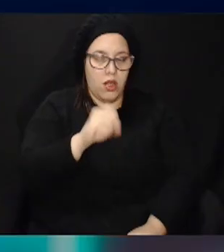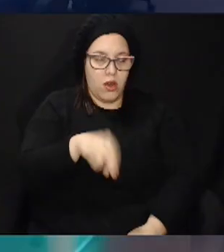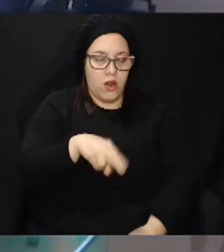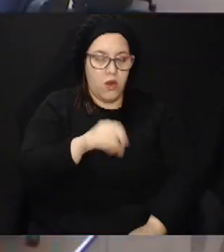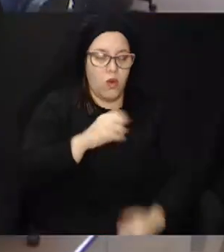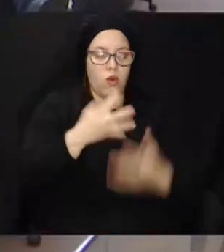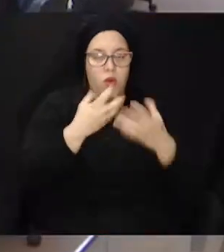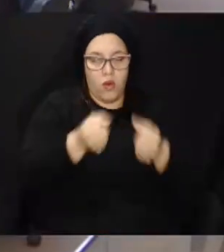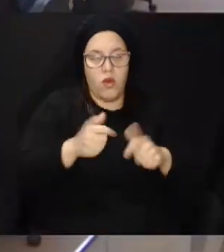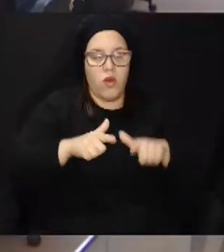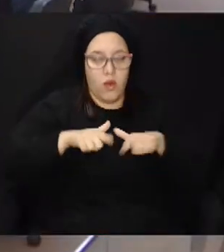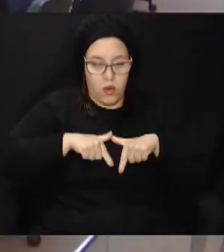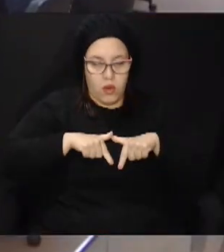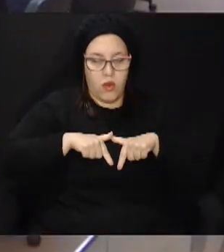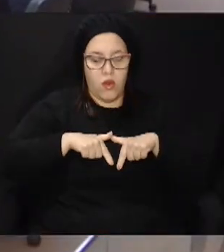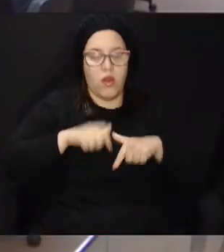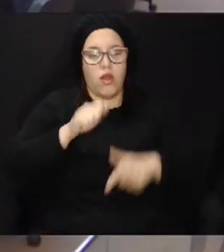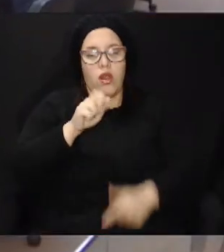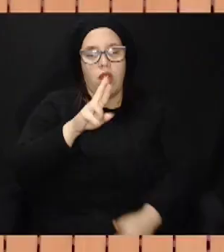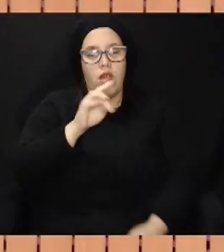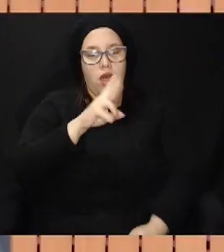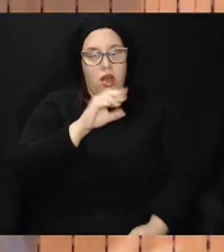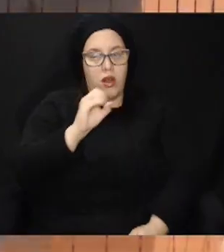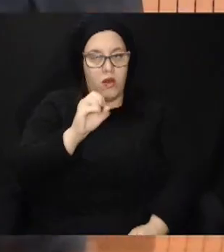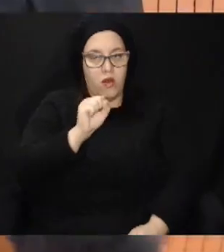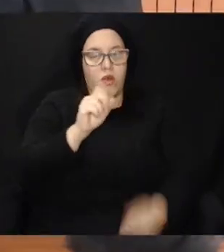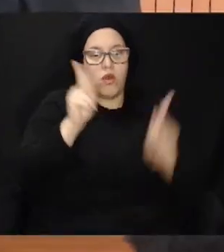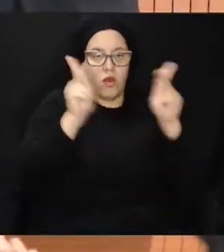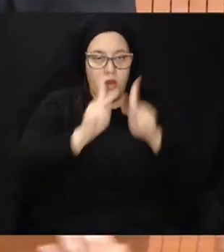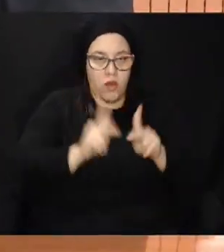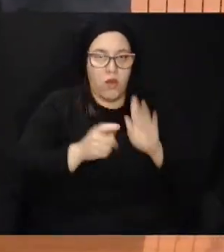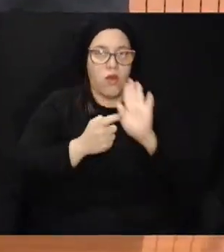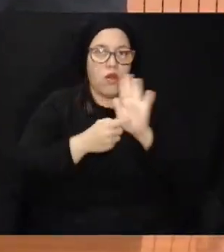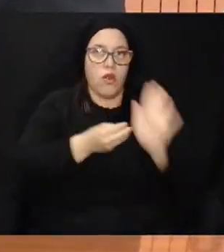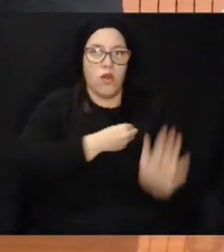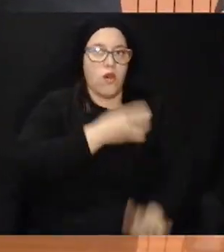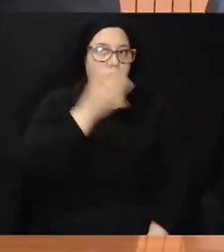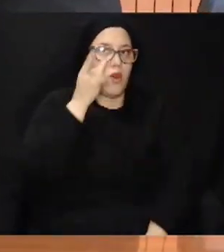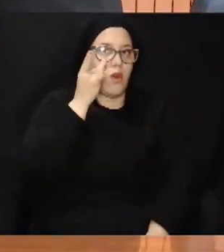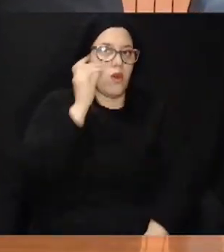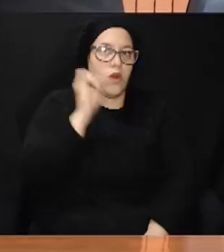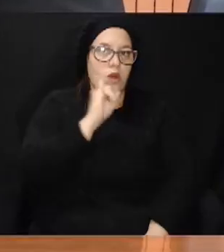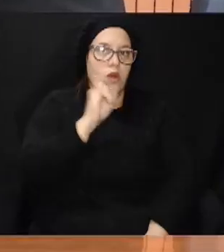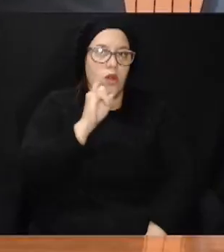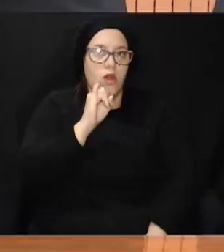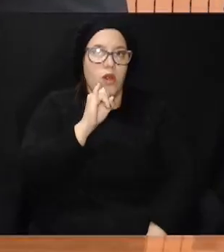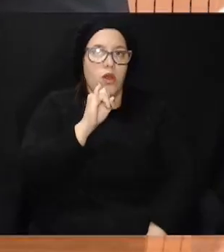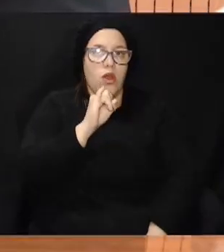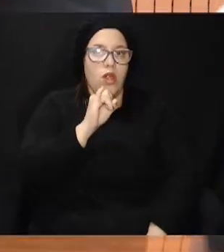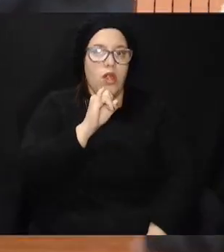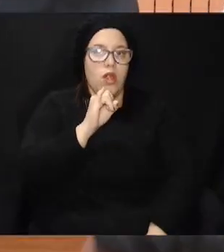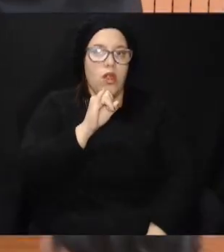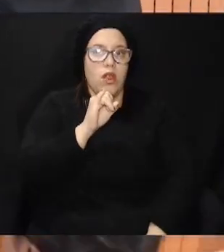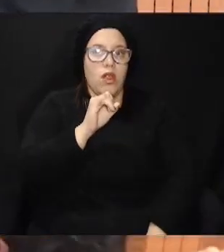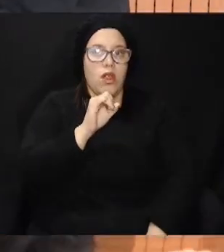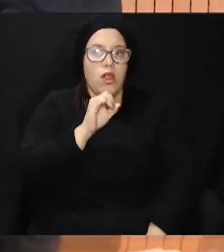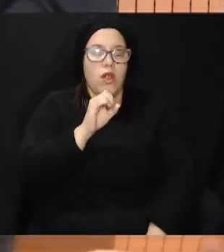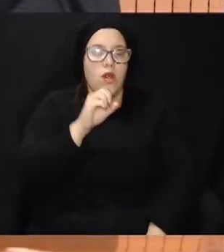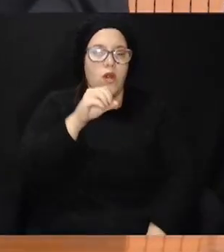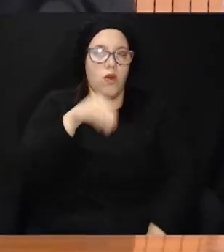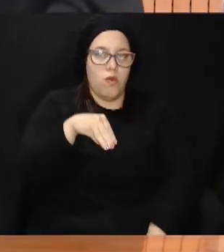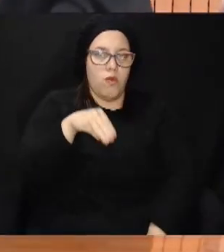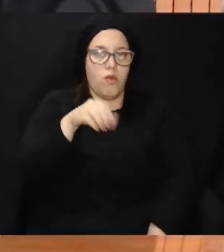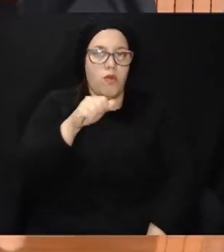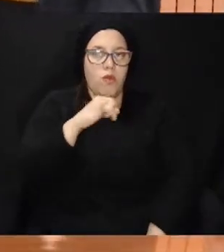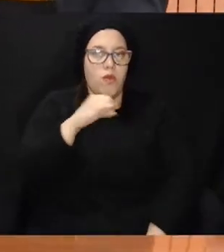aí a medalha Arautos da Paz, mas nós tivemos a presença do nosso querido irmão Idelbrando Maciel. É um patriarca da congregação